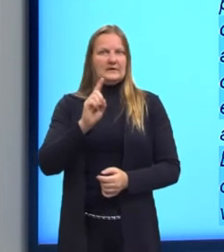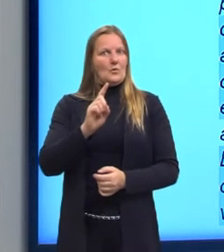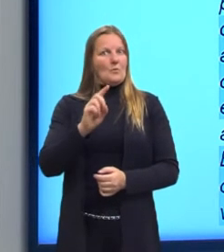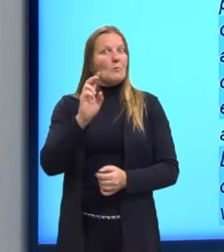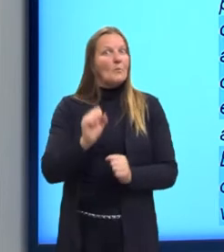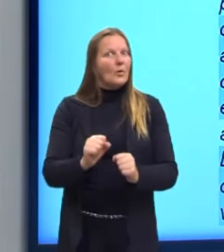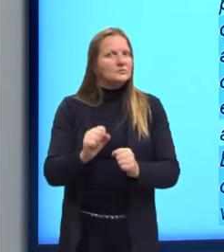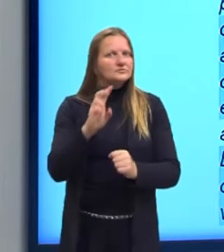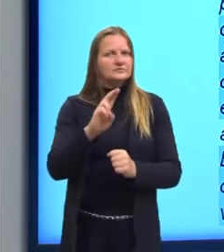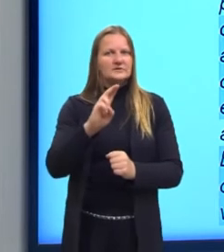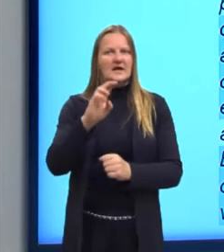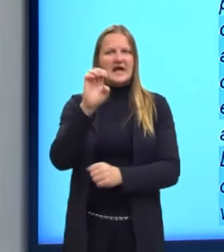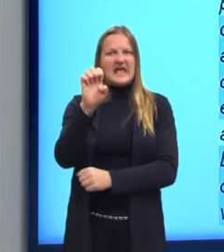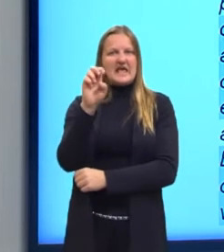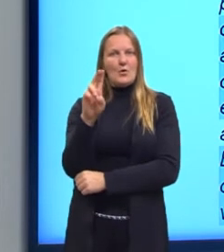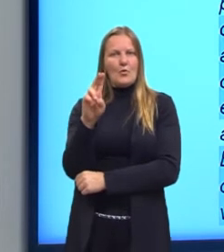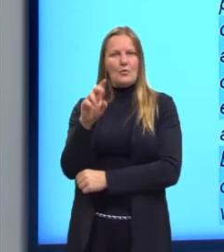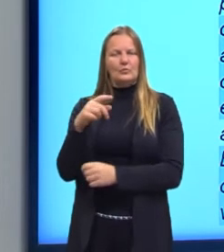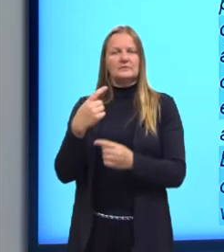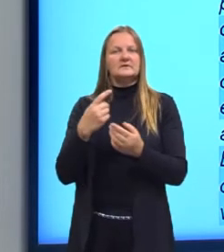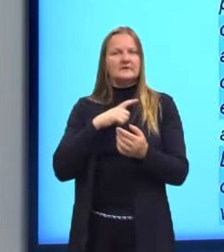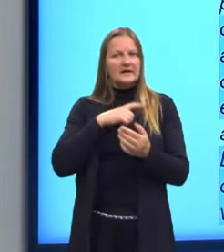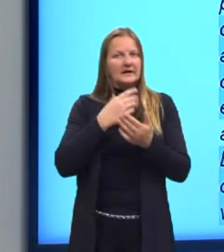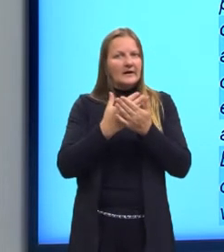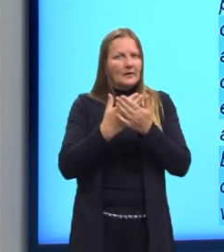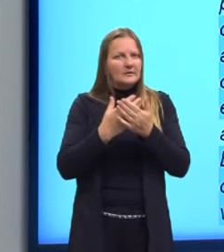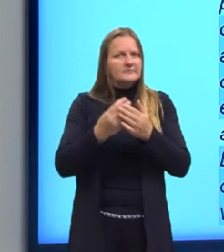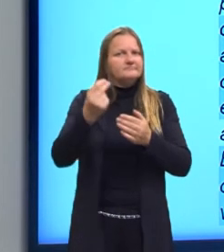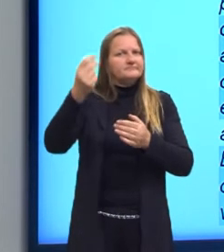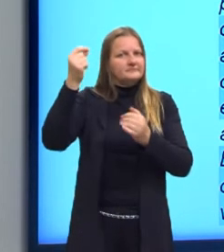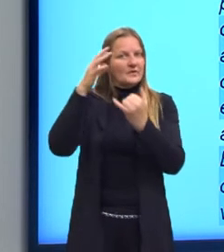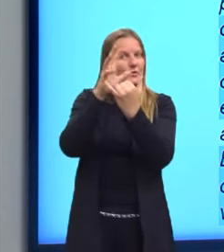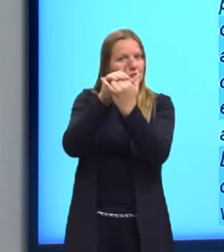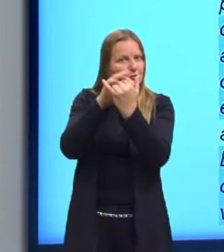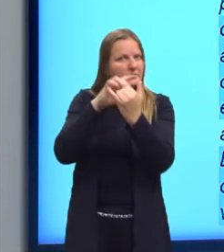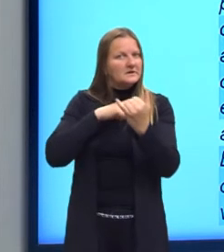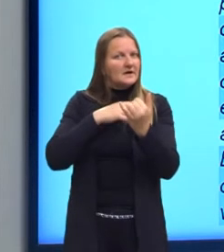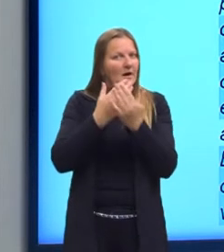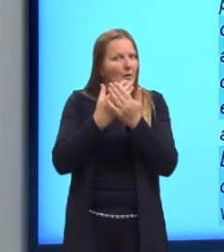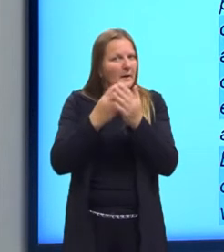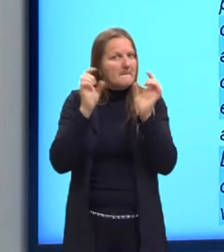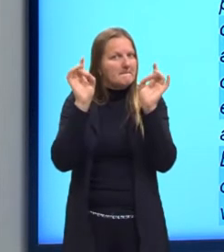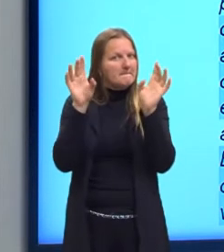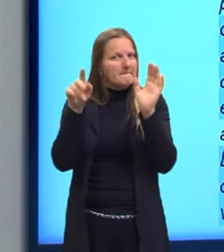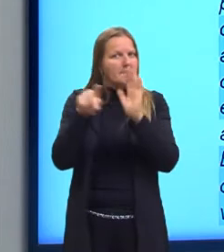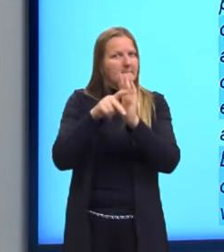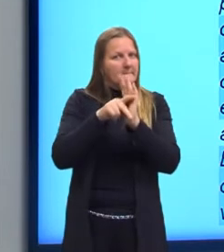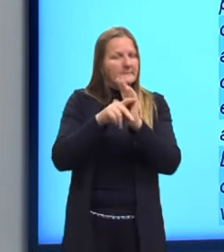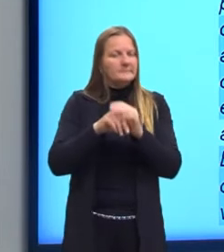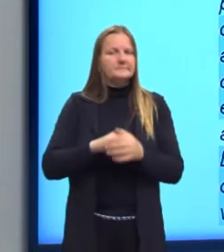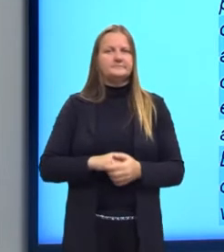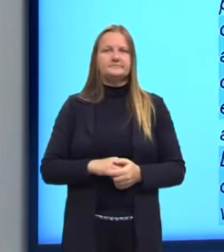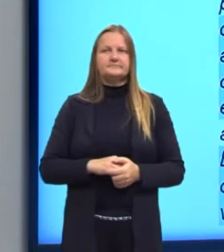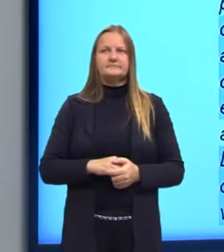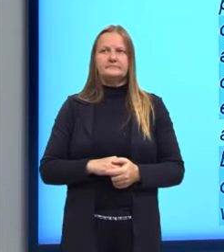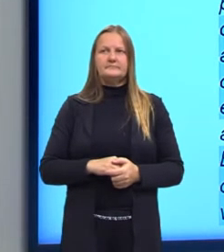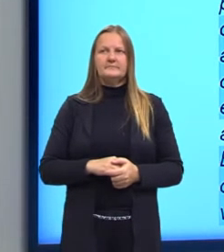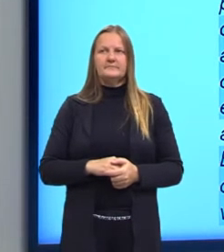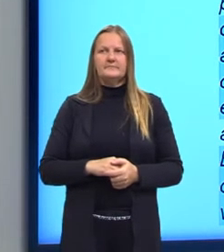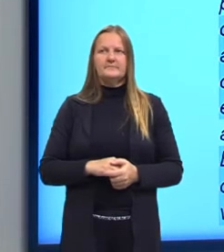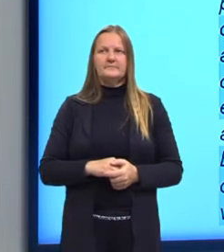Ah temos uma aula sobre isso também tá lá no canal do YouTube muito bem então vamos ler